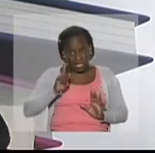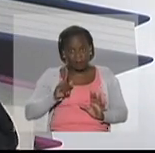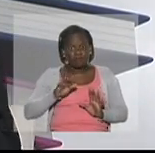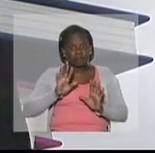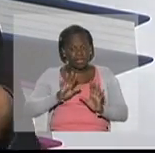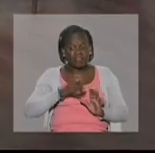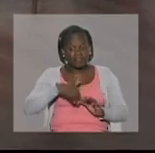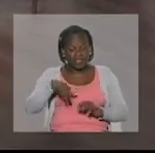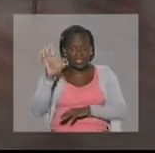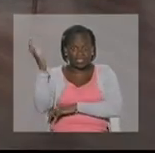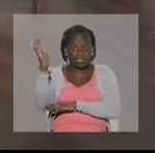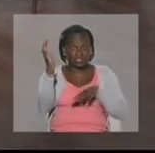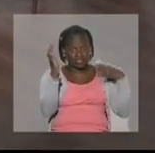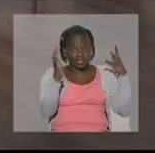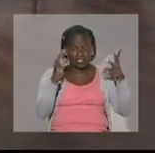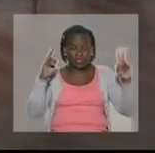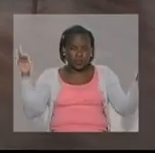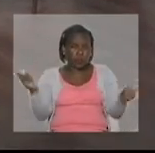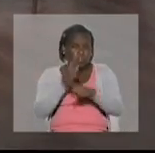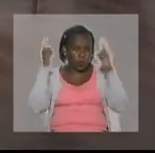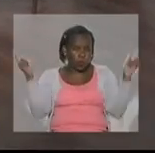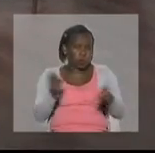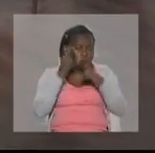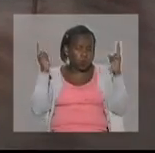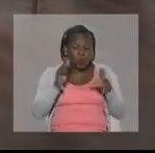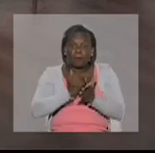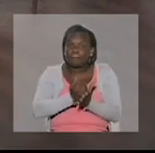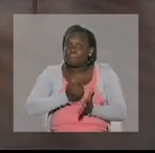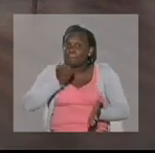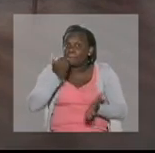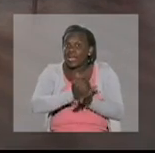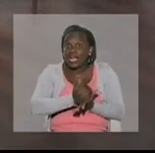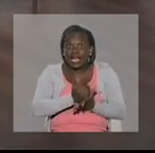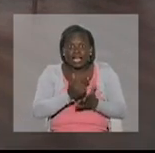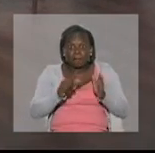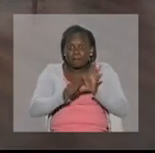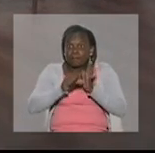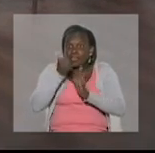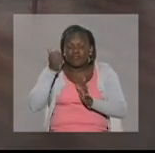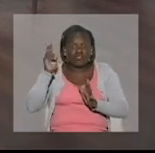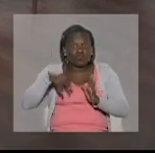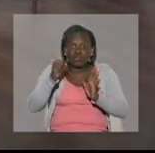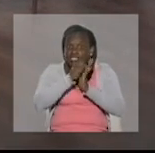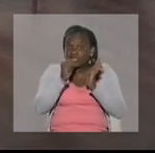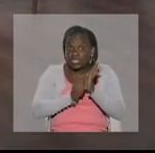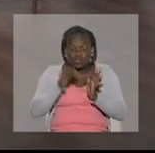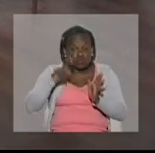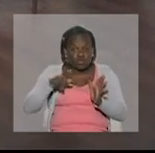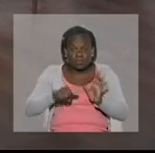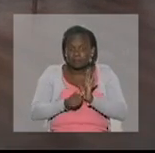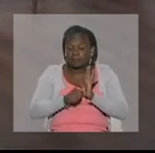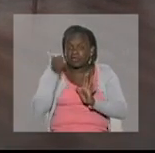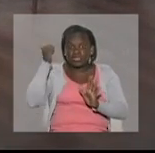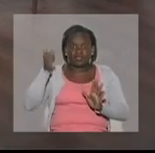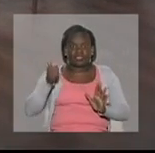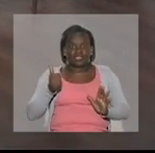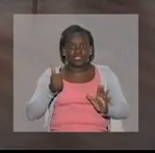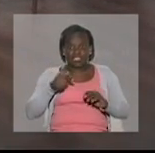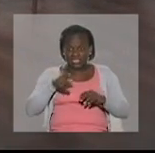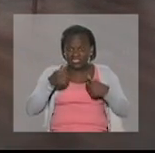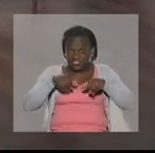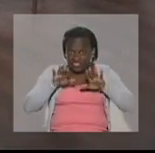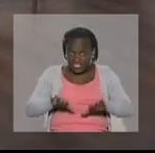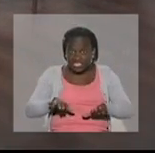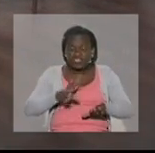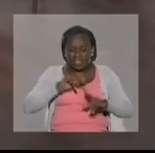não sabe, mas vai passar aqui na floresta o maior vendaval de todos os tempos, o maior vendaval de todos os séculos, o maior vendaval de todos os milênios.